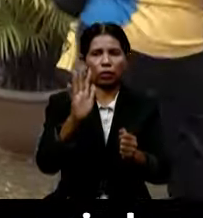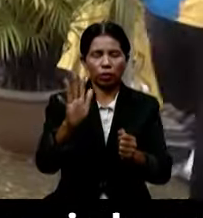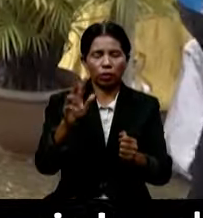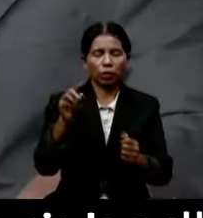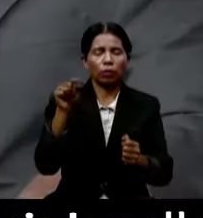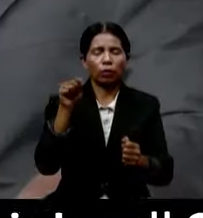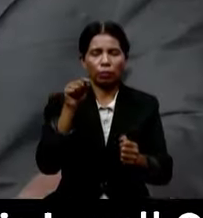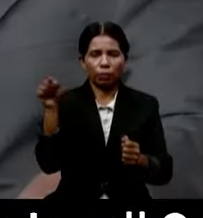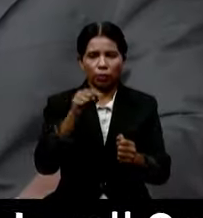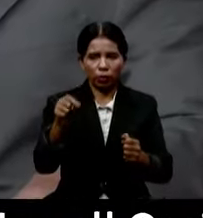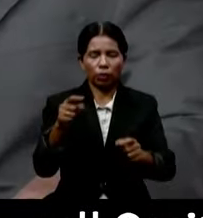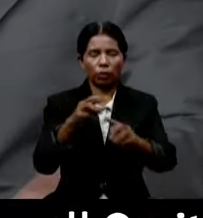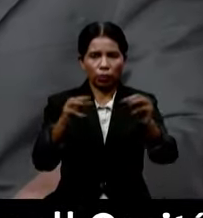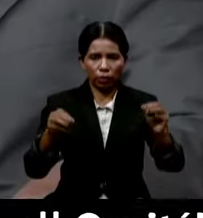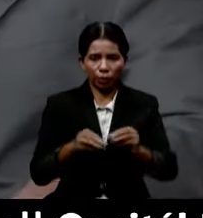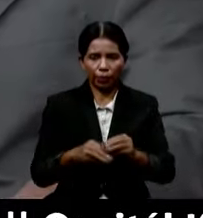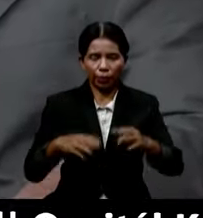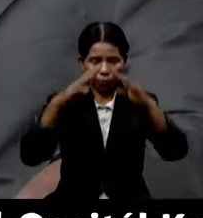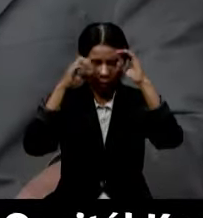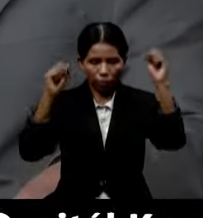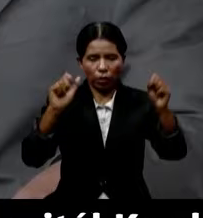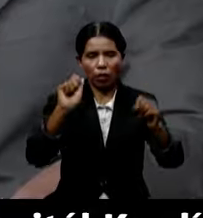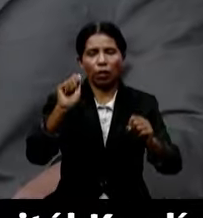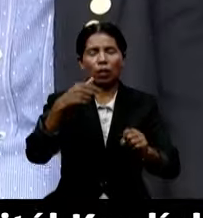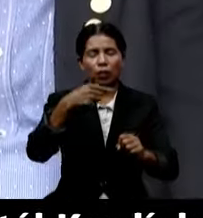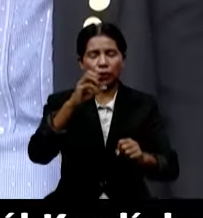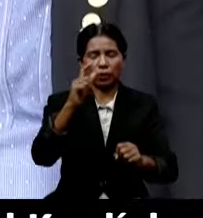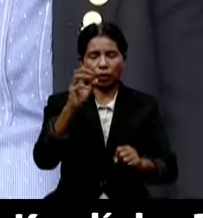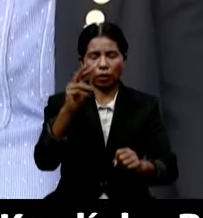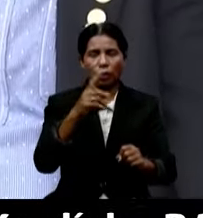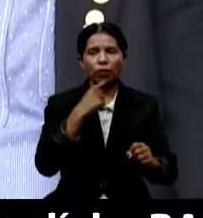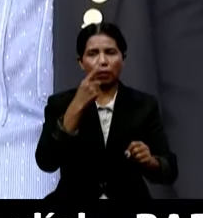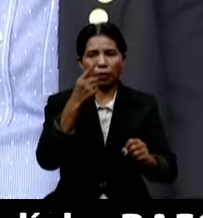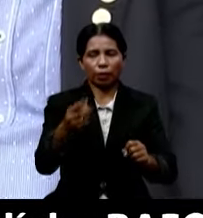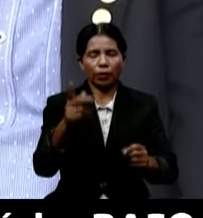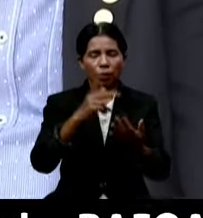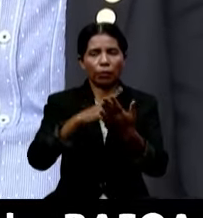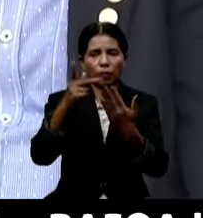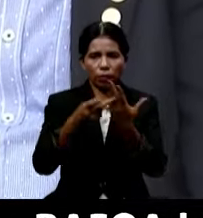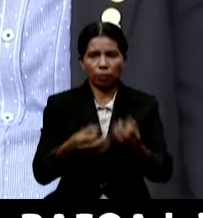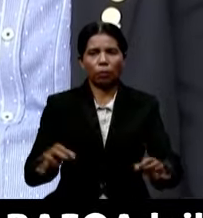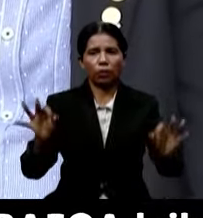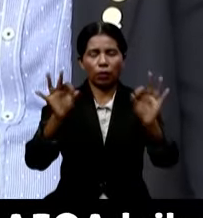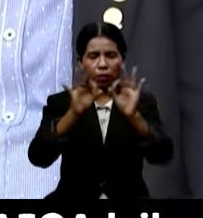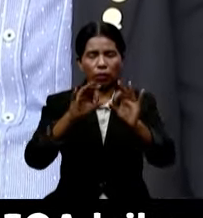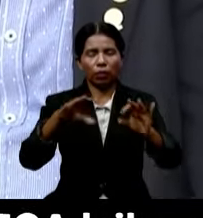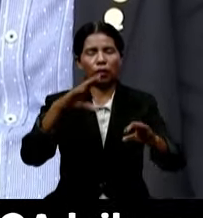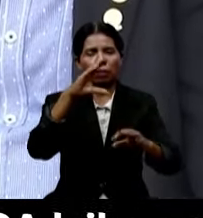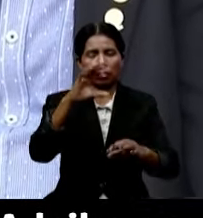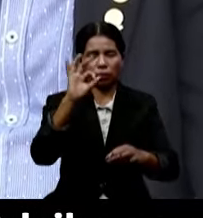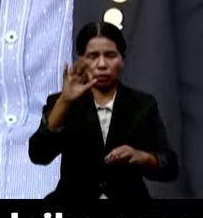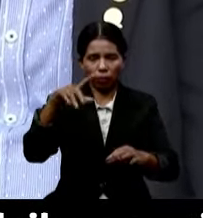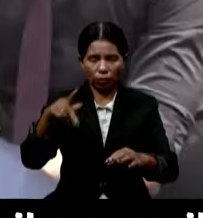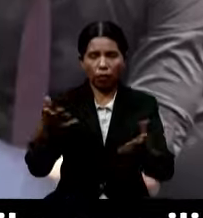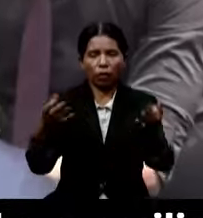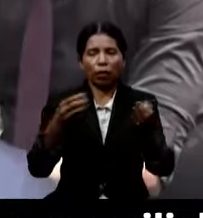cada município. Presidente da Comissão de Função Pública, Agostinho Letêncio de Deus, acrescenta, programa principal nebe Comissão de Função Pública a